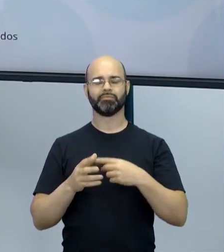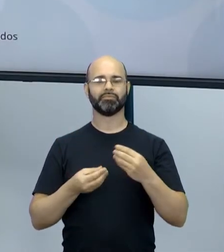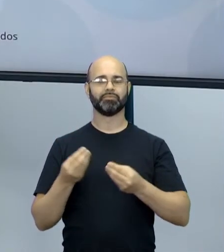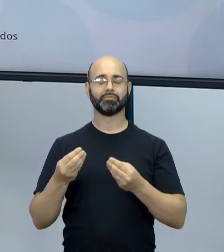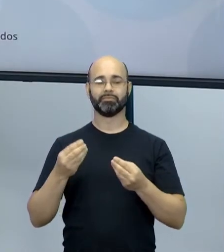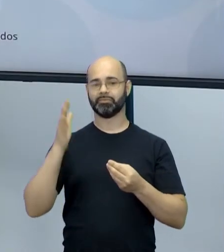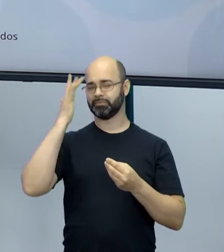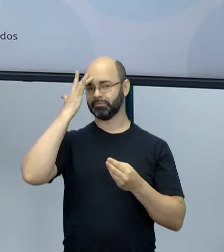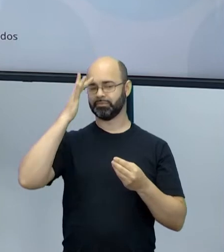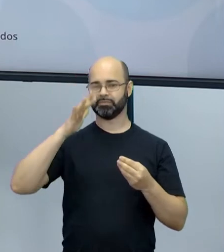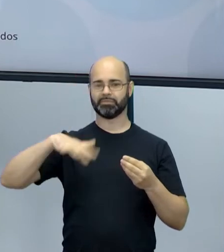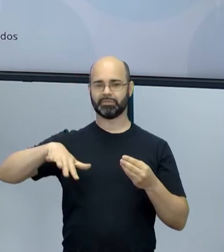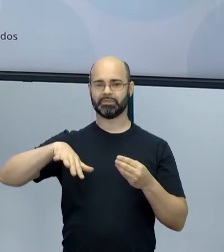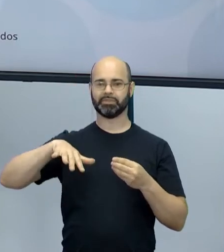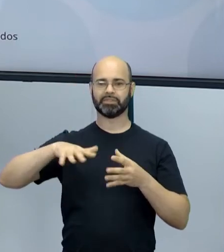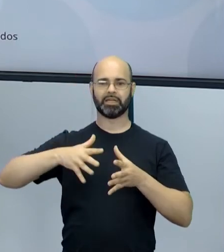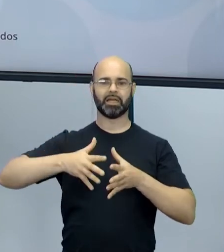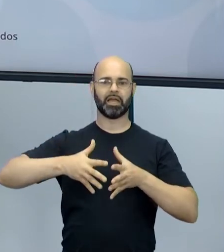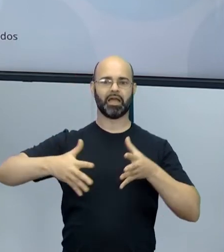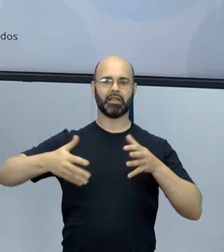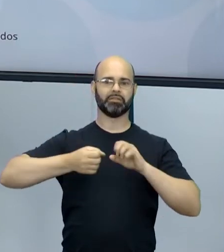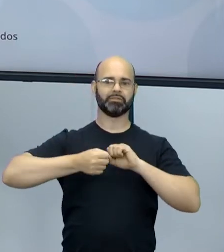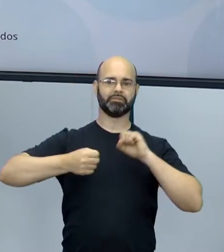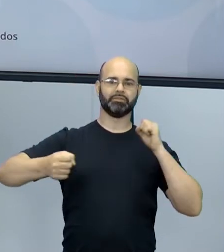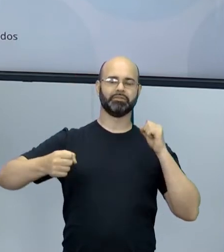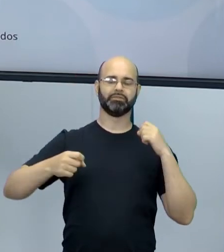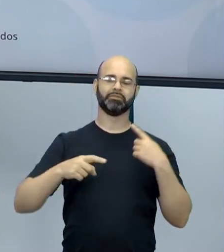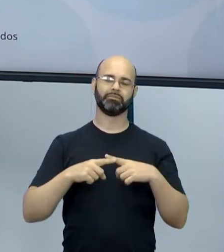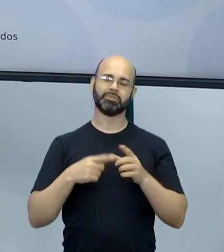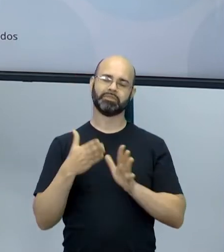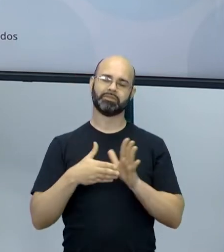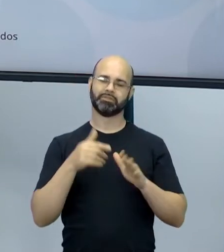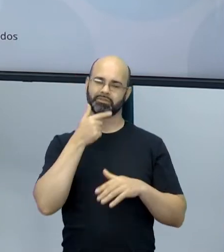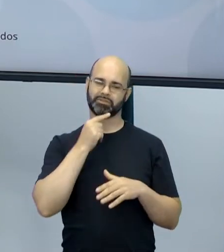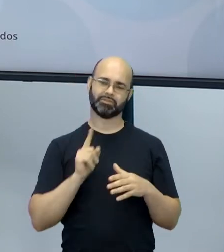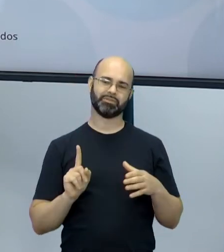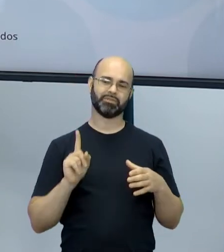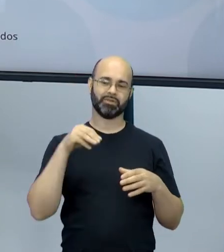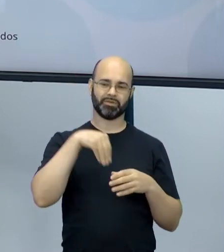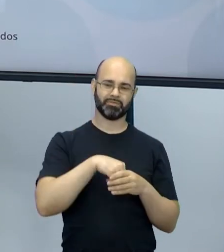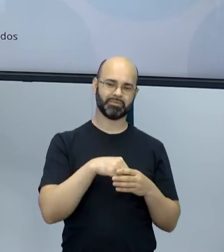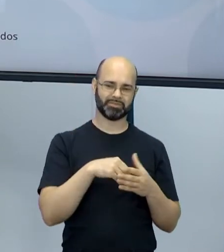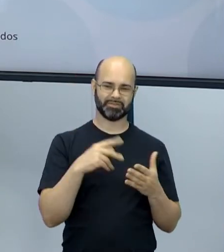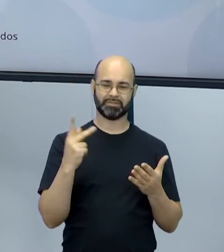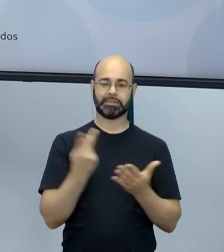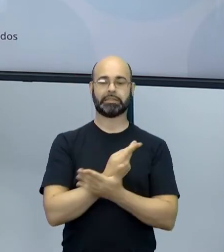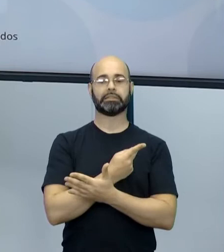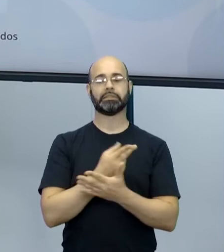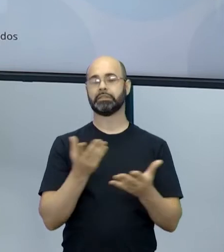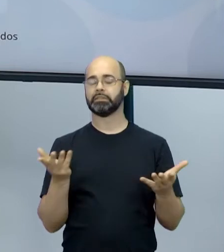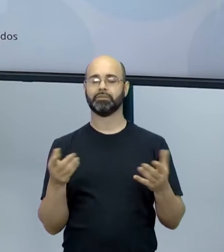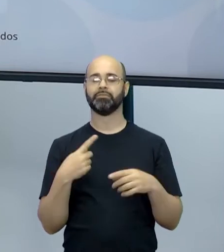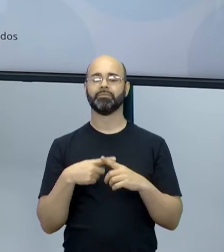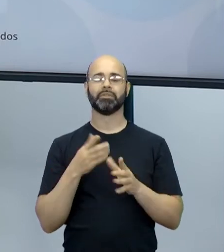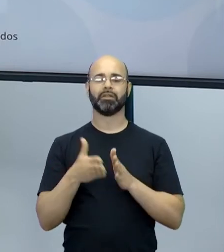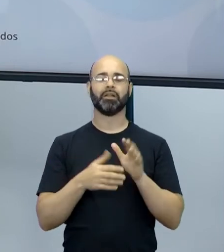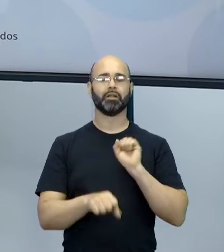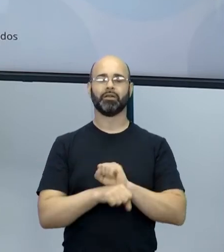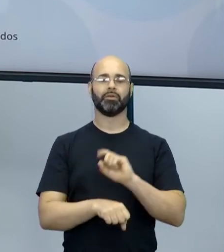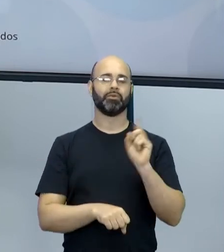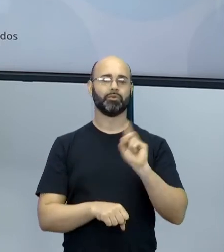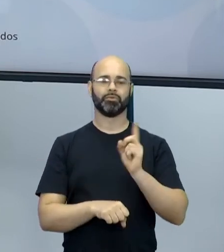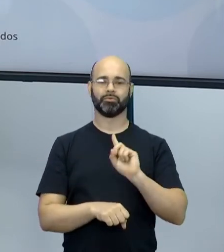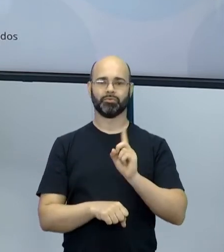da Índia. O menino, ele acaba dentro de um trem por acidente, quando criança, e aí ele fica preso, porque o trem não para. E o